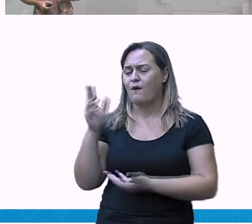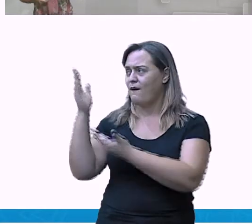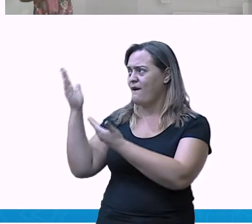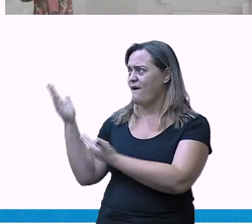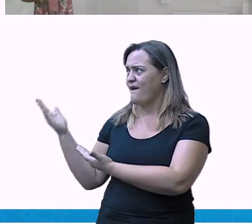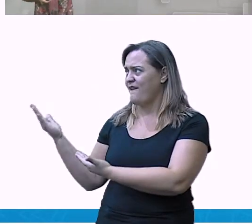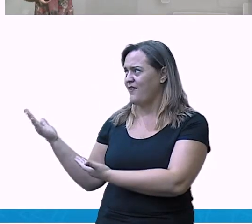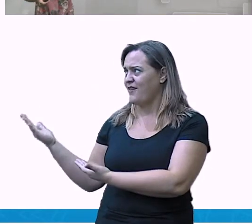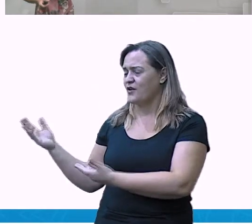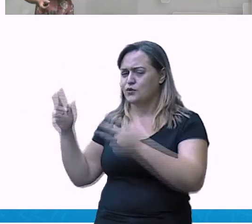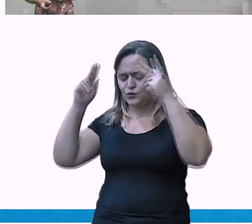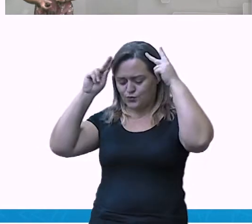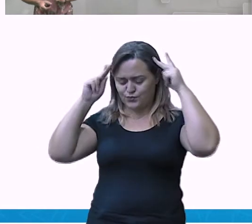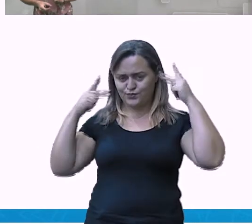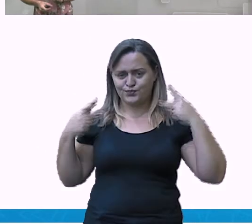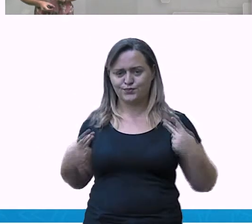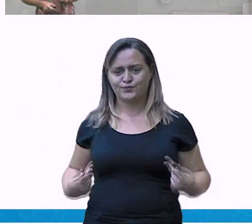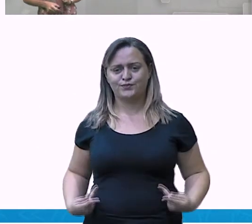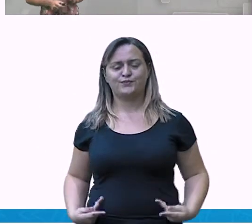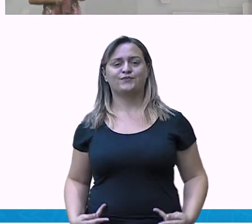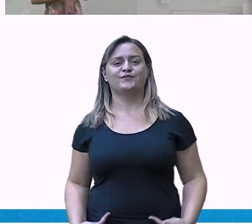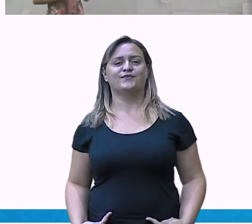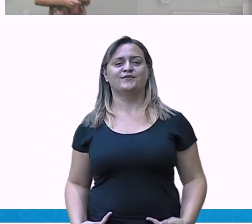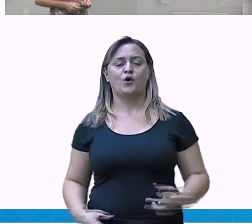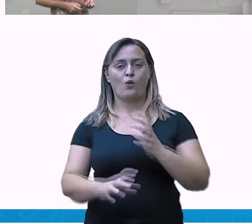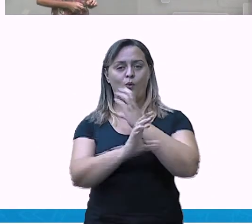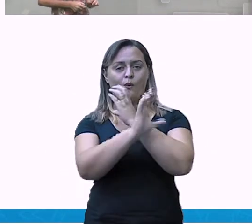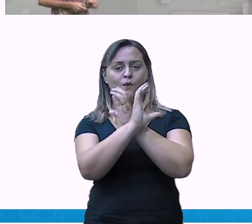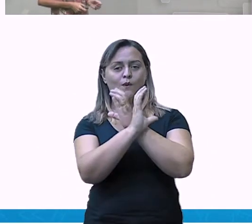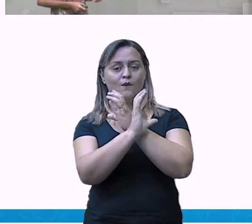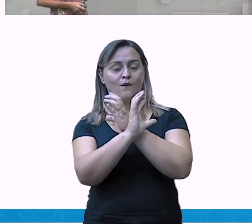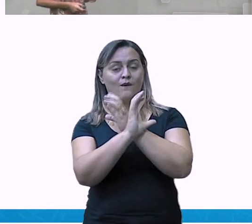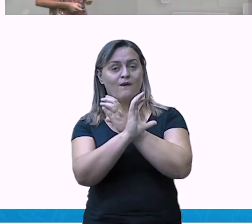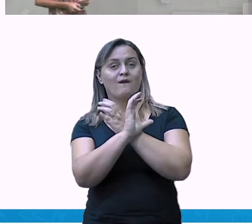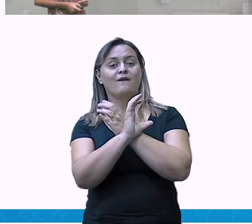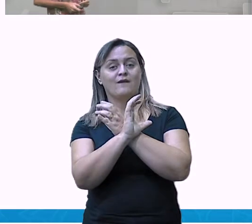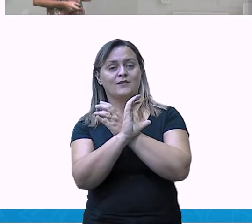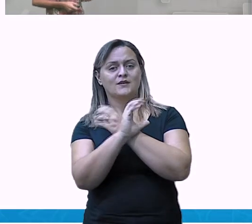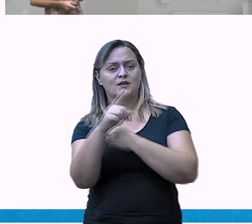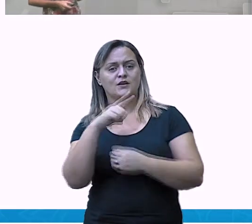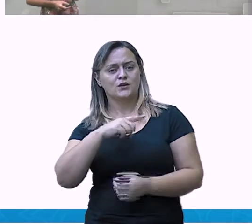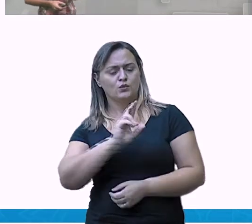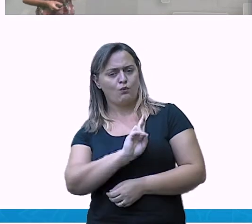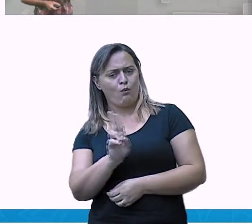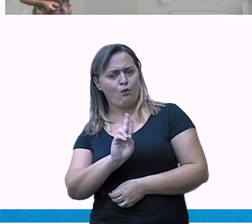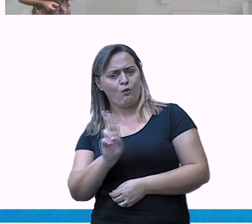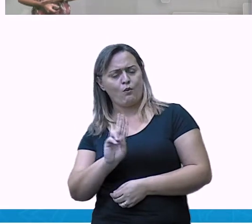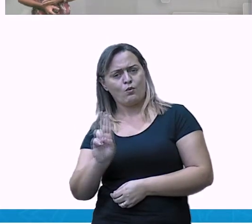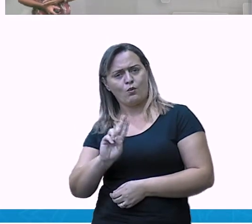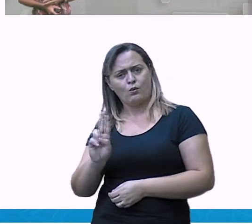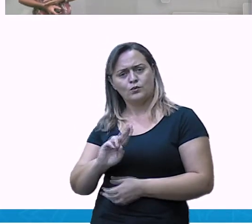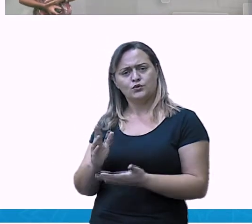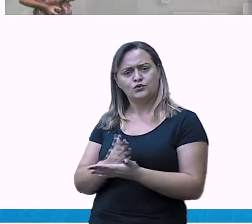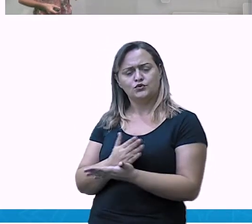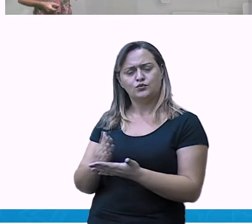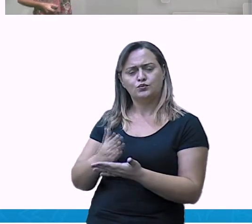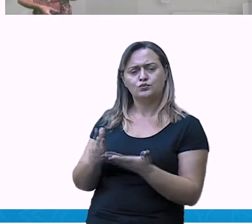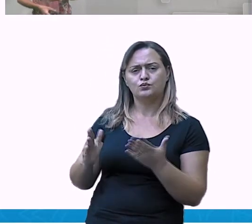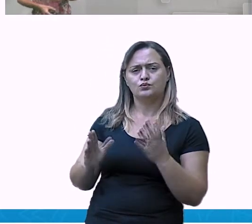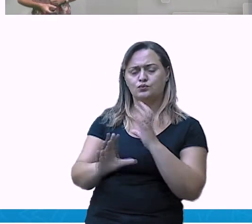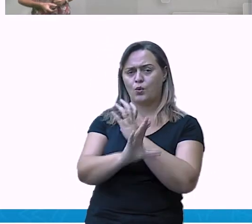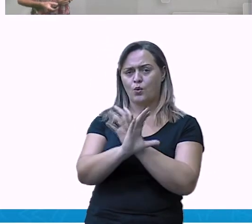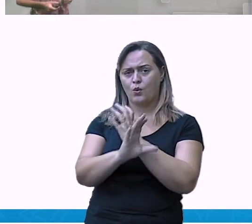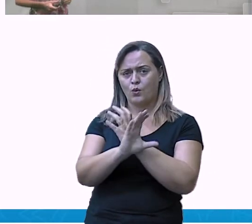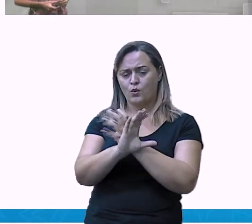lindo! A imagem aí do sistema esquelético humano com o nome de alguns dos ossos